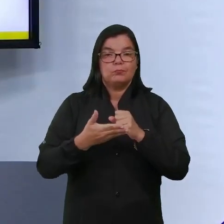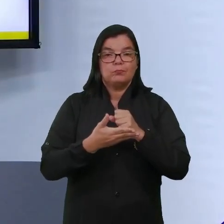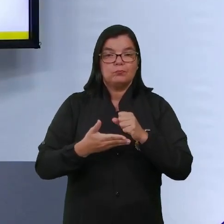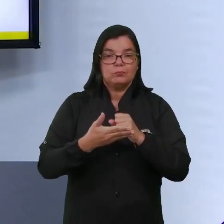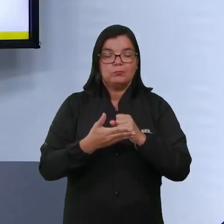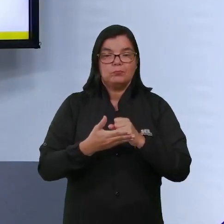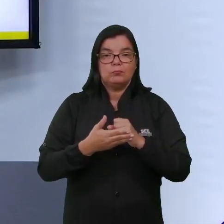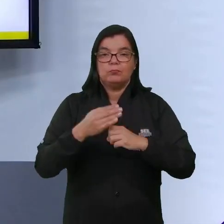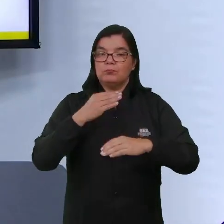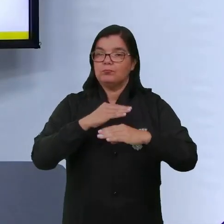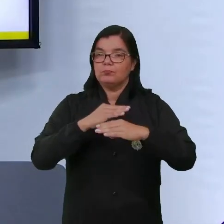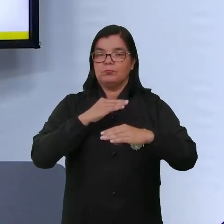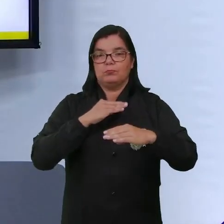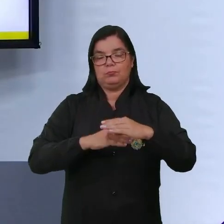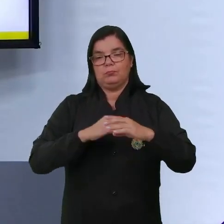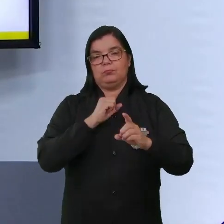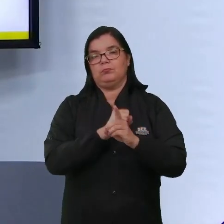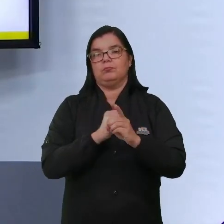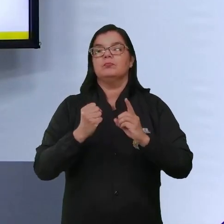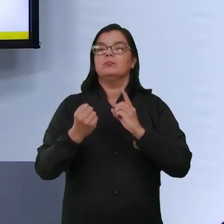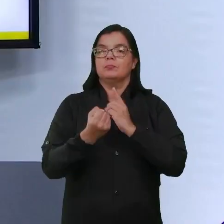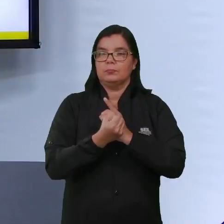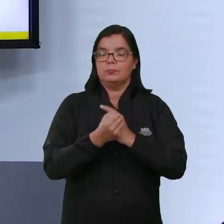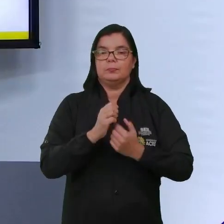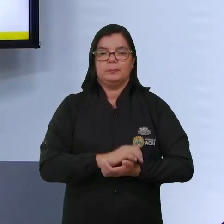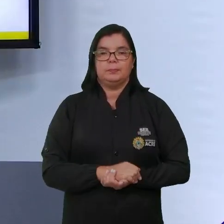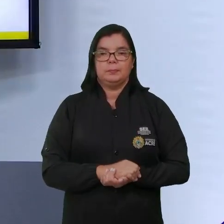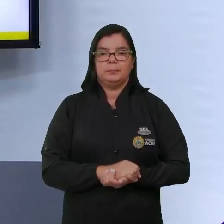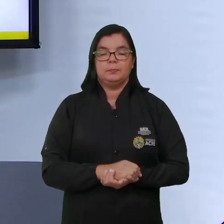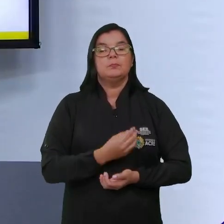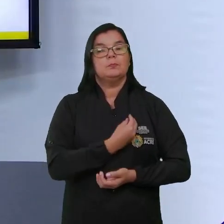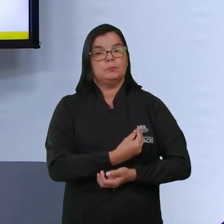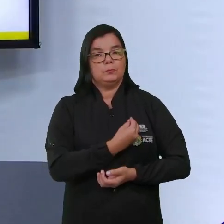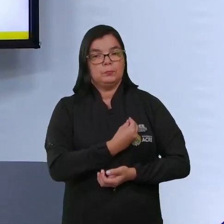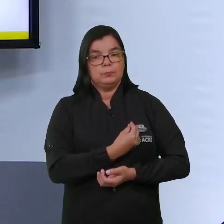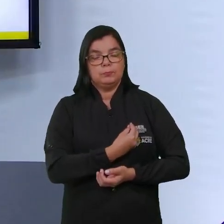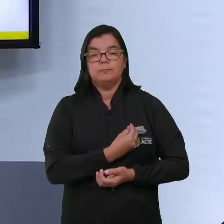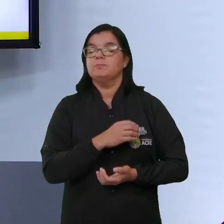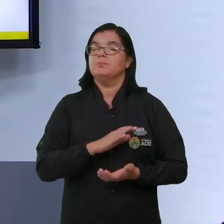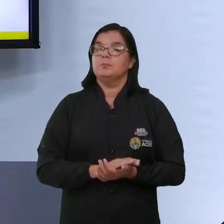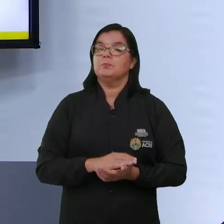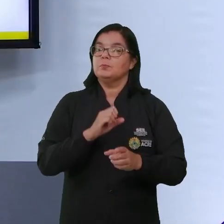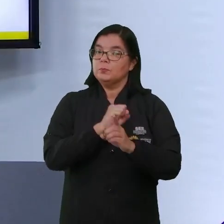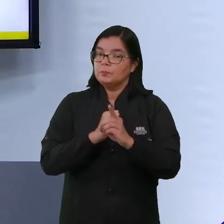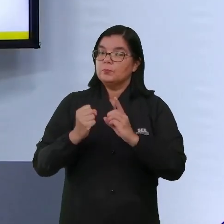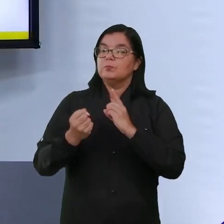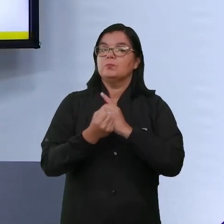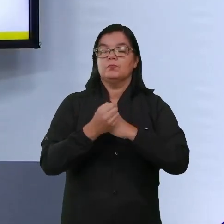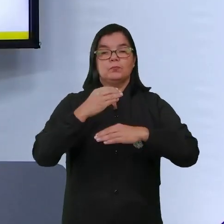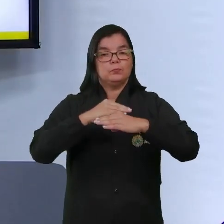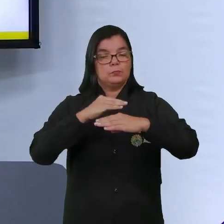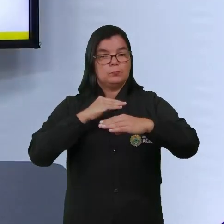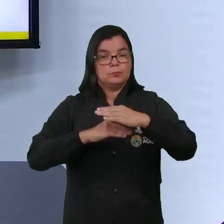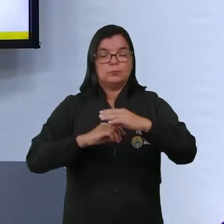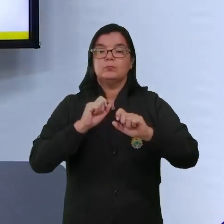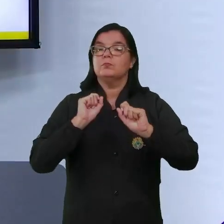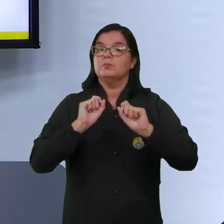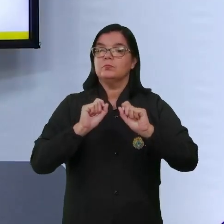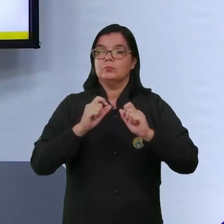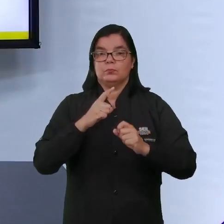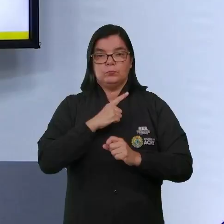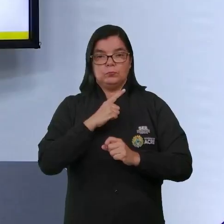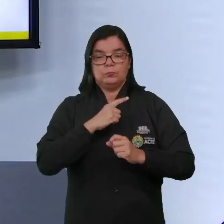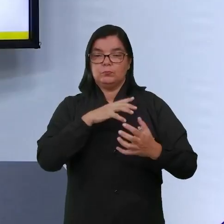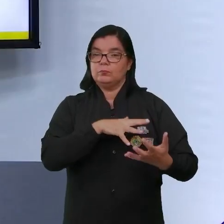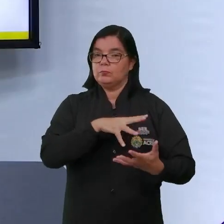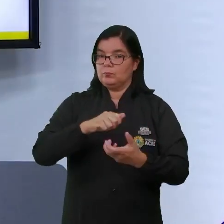na desigualdade social. Nós vivemos uma sistemática social em que é necessário ter